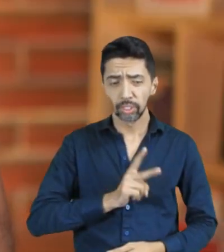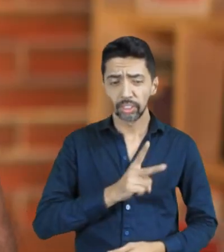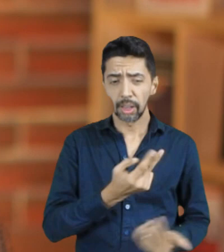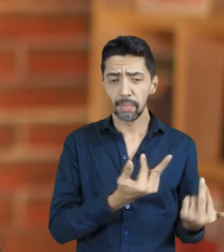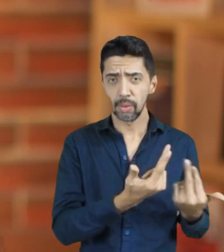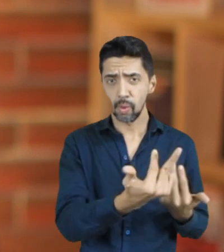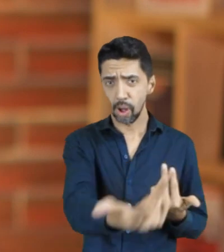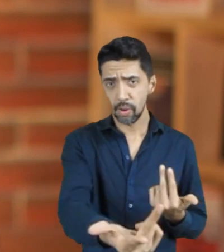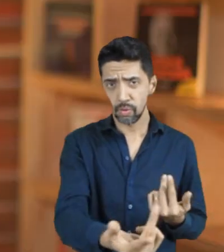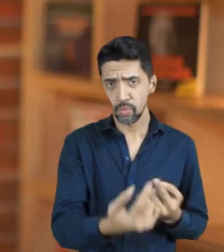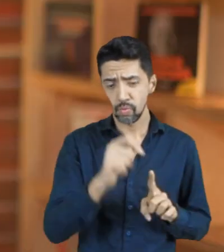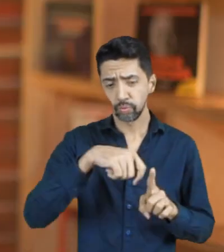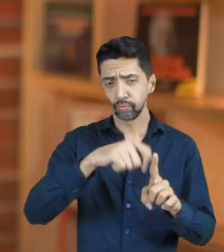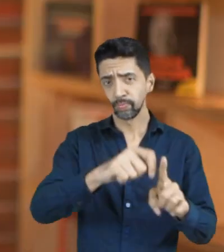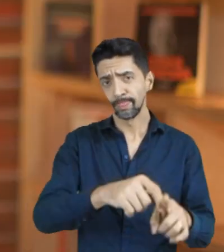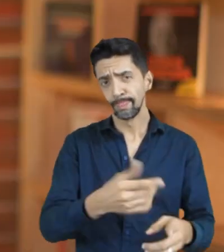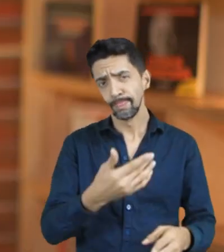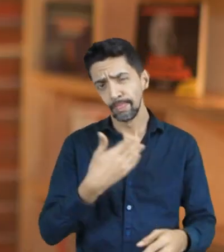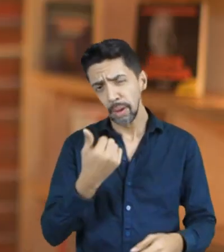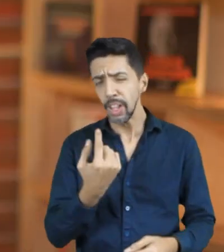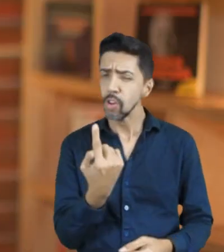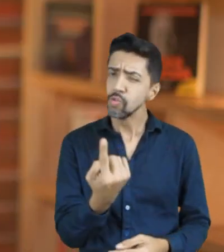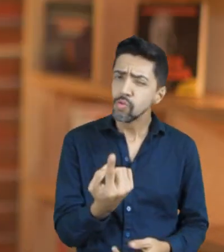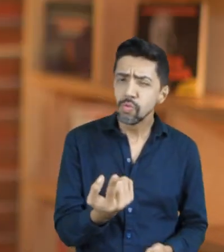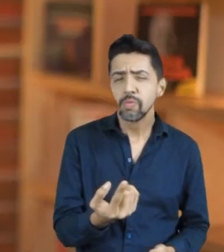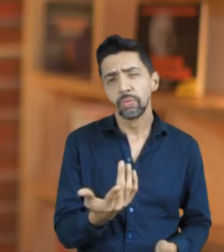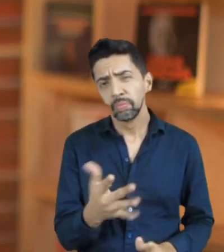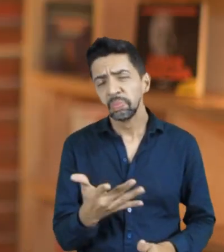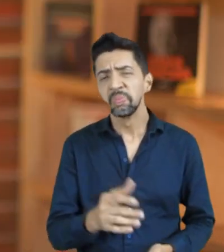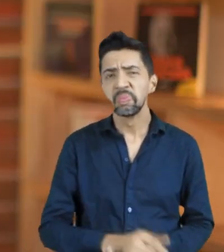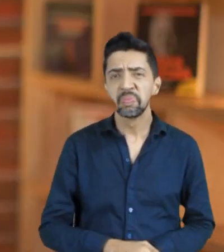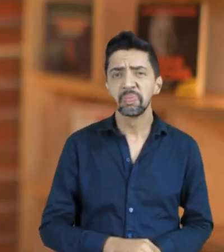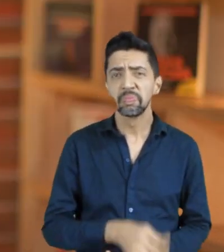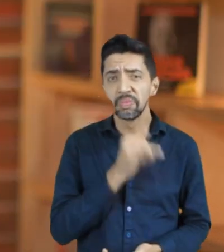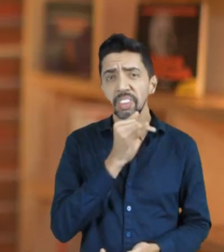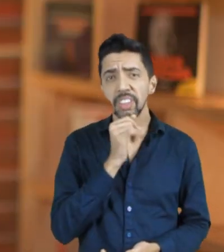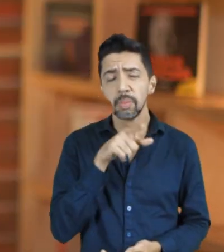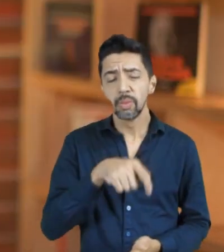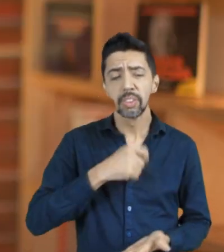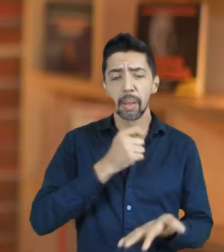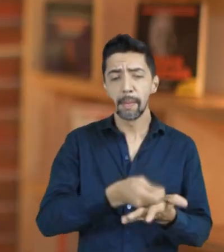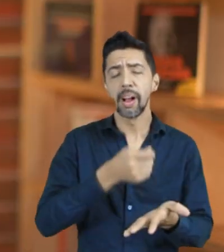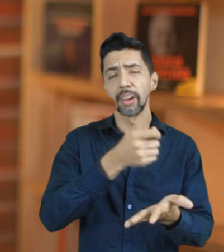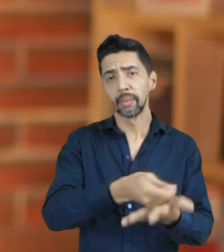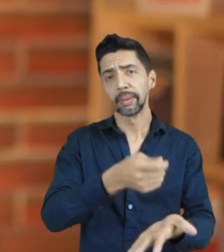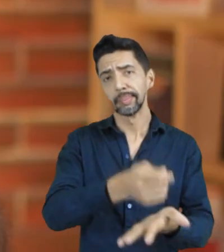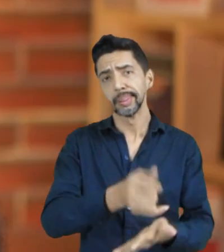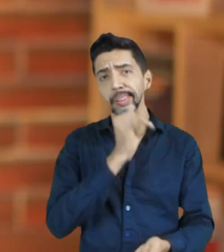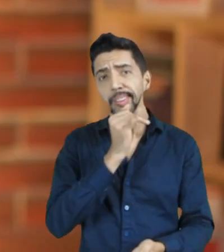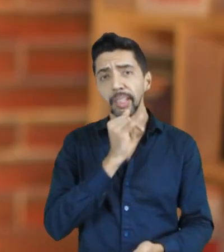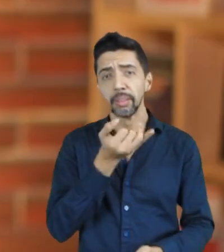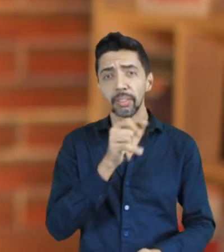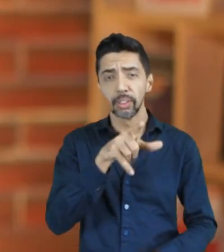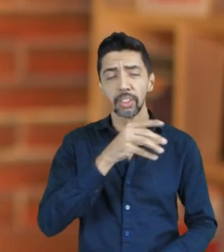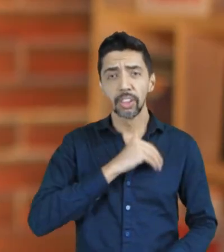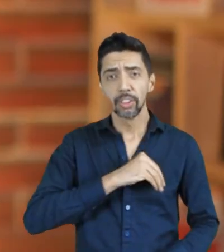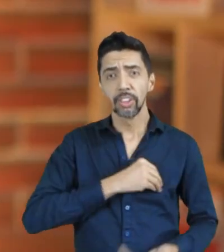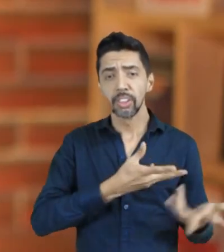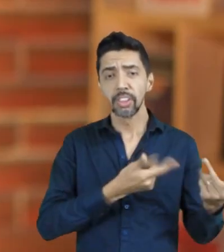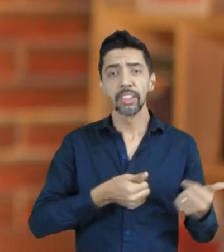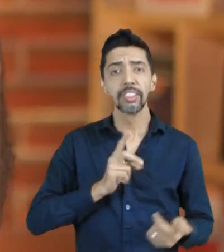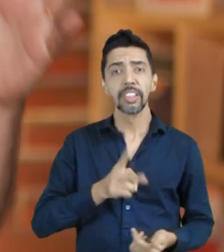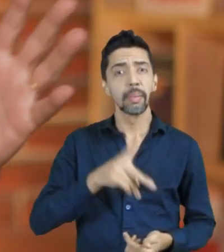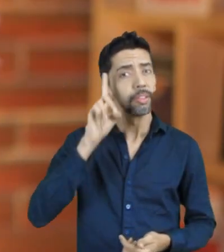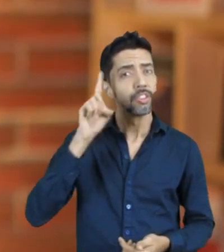tem apenas um cartão que você sabe de preferência 10 dias depois do recebimento do seu ganho mensal se você recebe dia